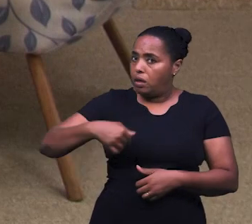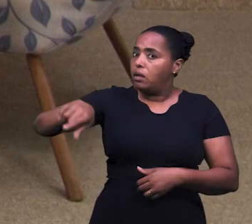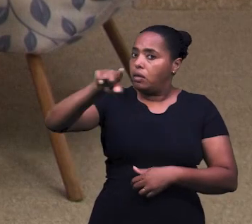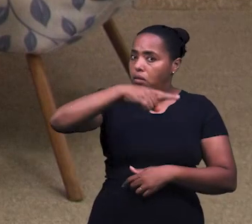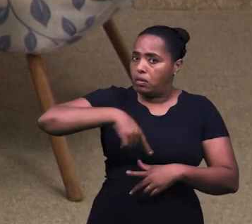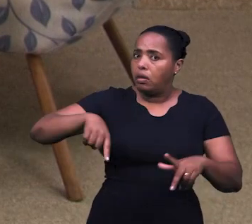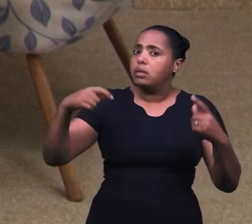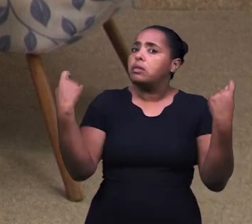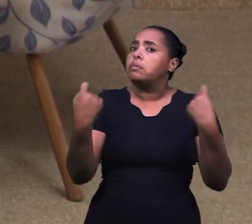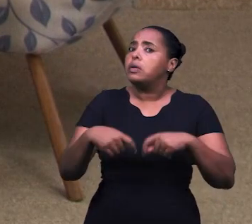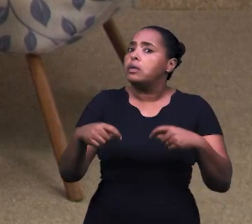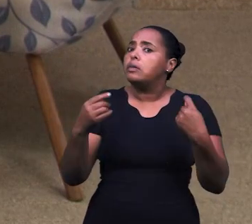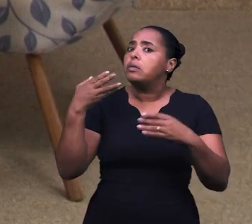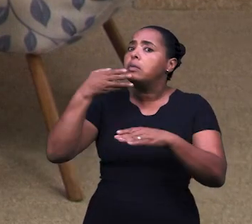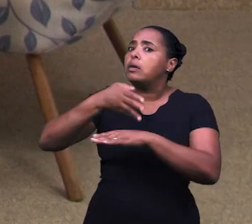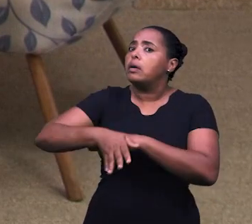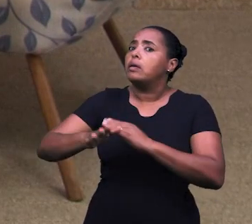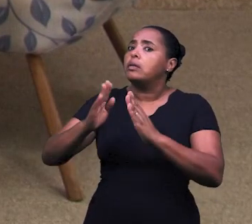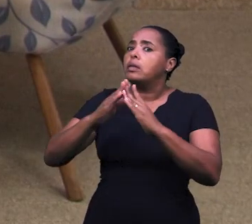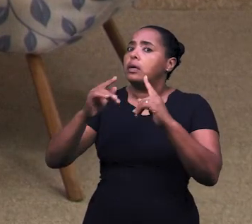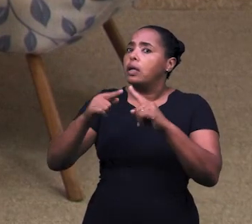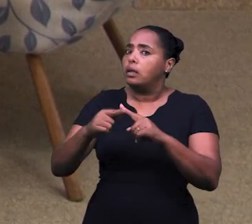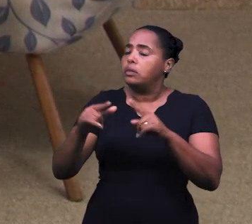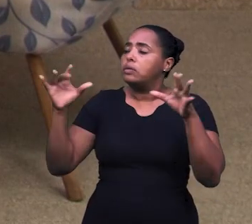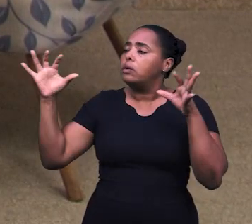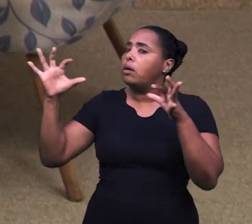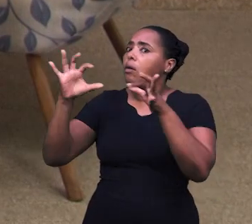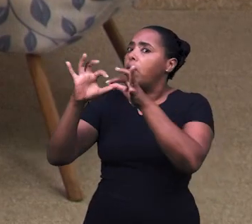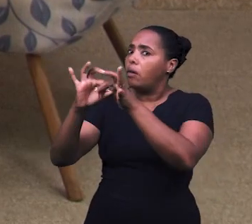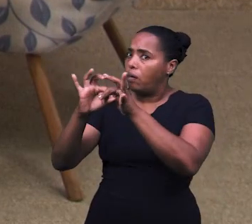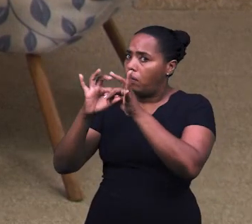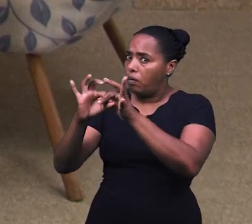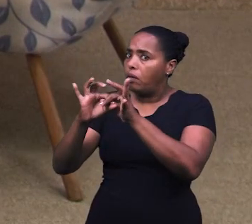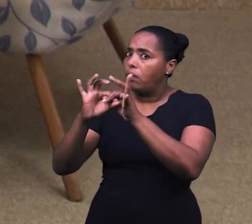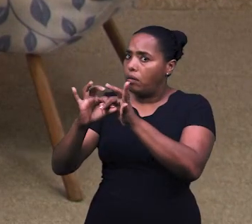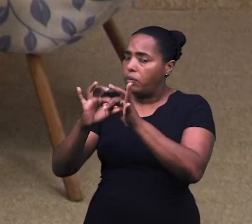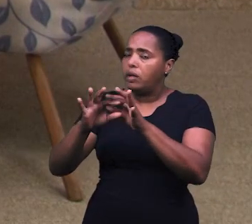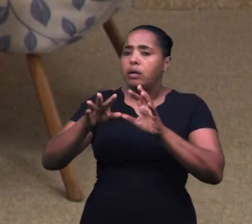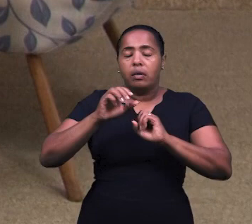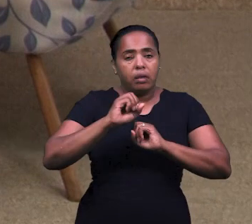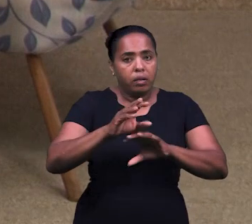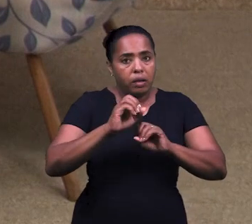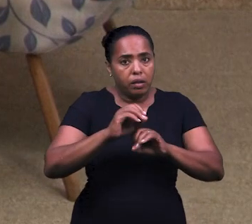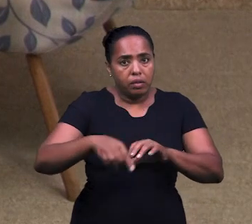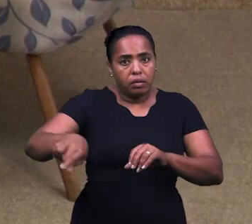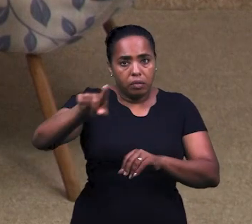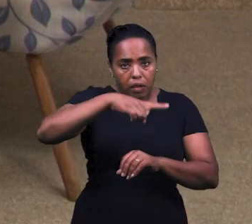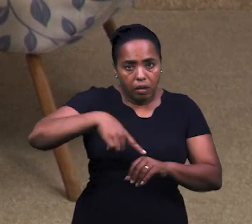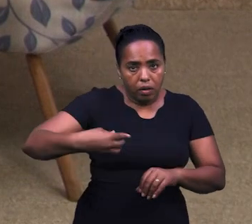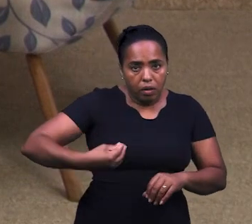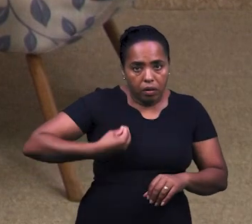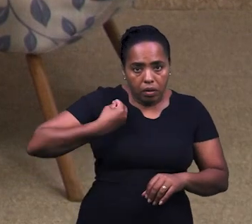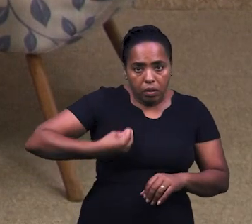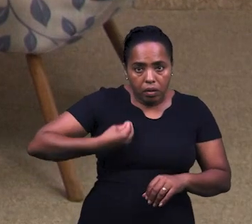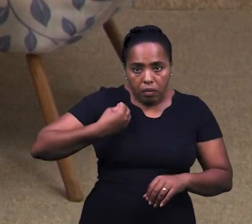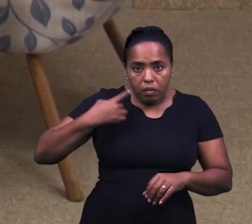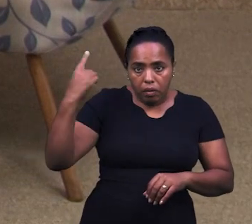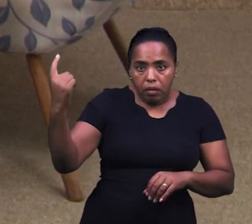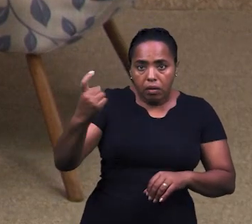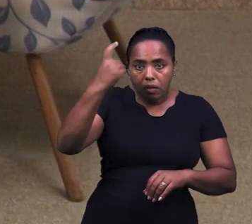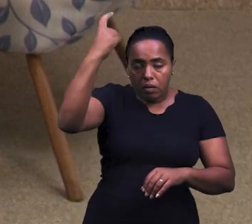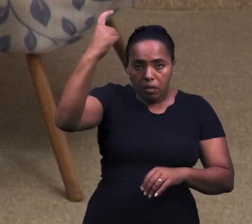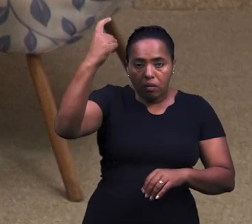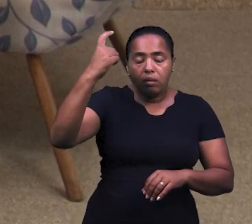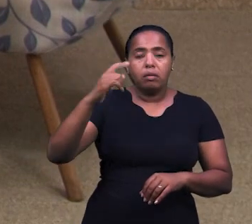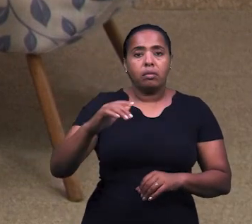Senhor, nós precisamos estar na casa do Senhor, em comunhão com o Senhor. E isso é um ensino para nós adultos, louvado